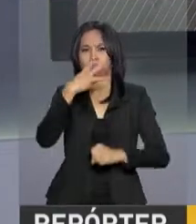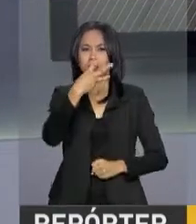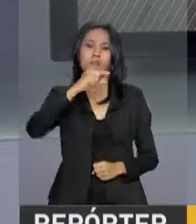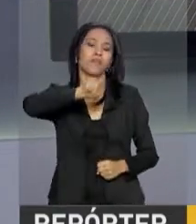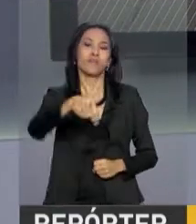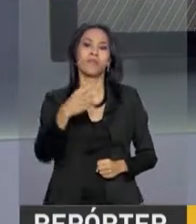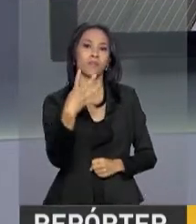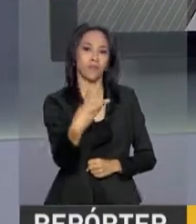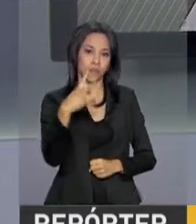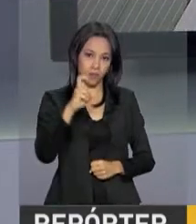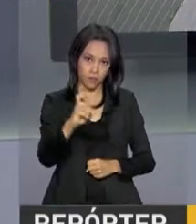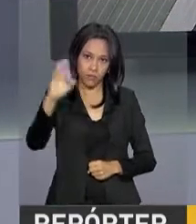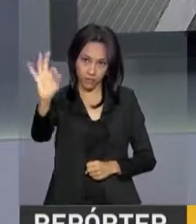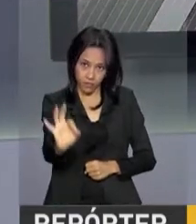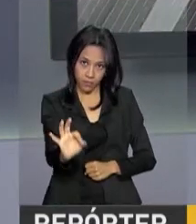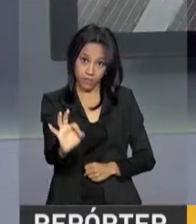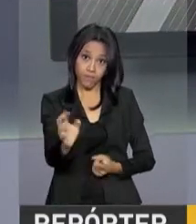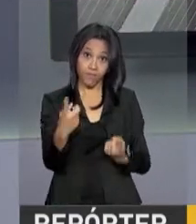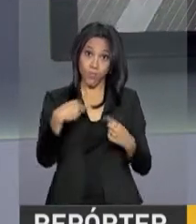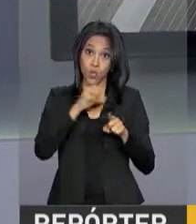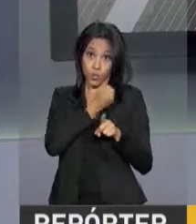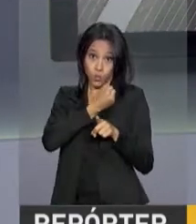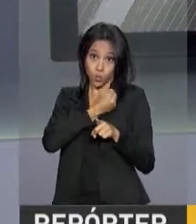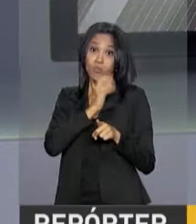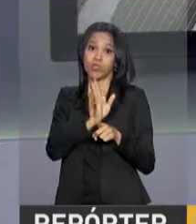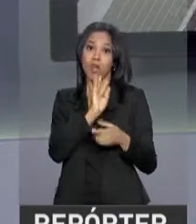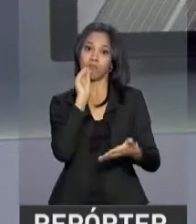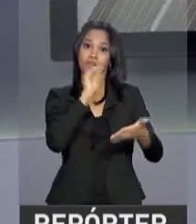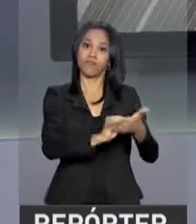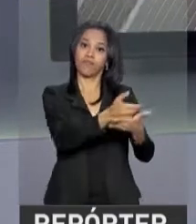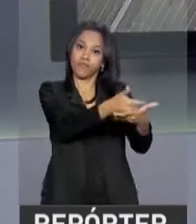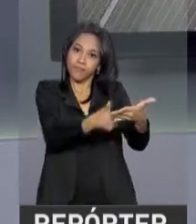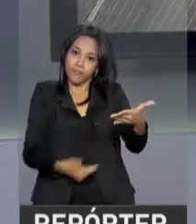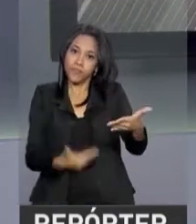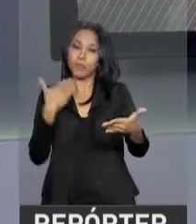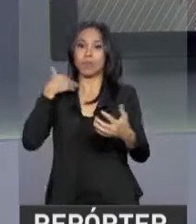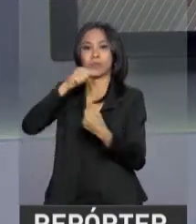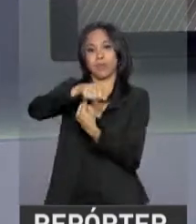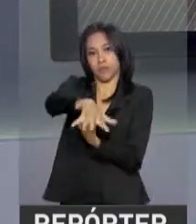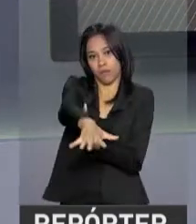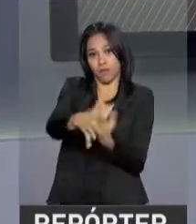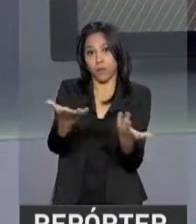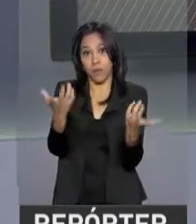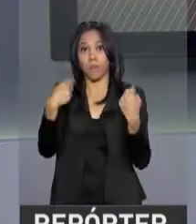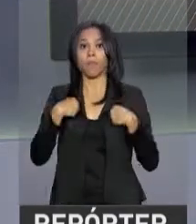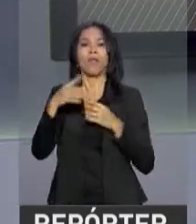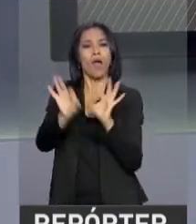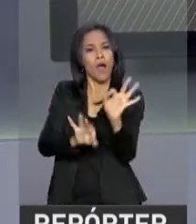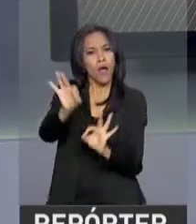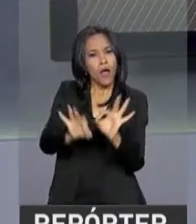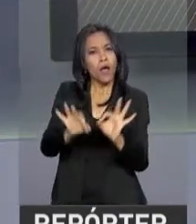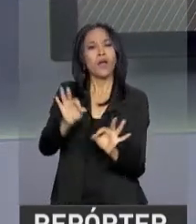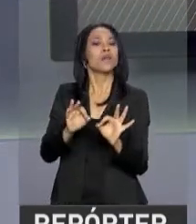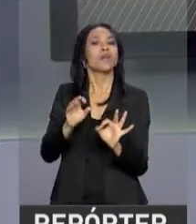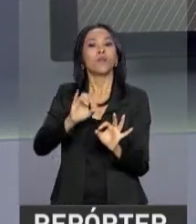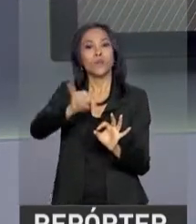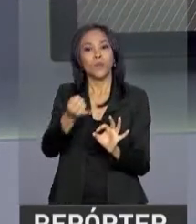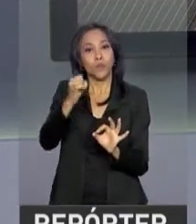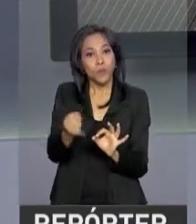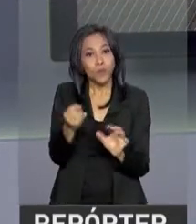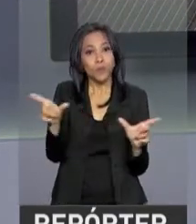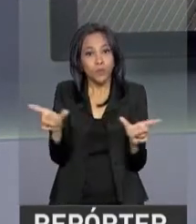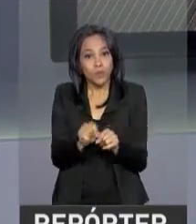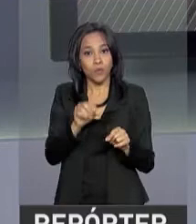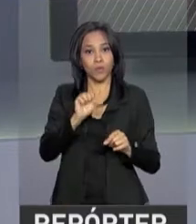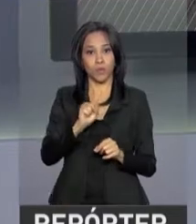13,45%. Os números estão no boletim Focus do Banco Central. A projeção da taxa básica de juros, a Selic,